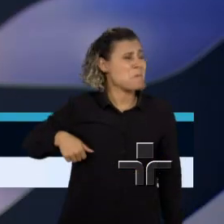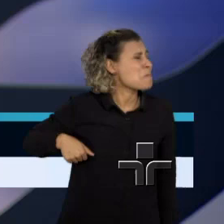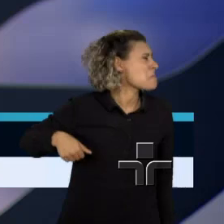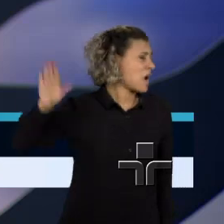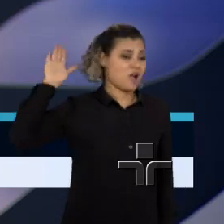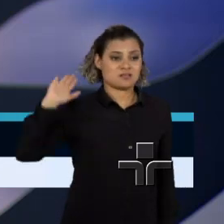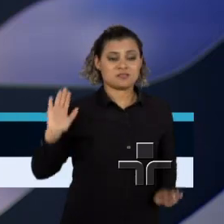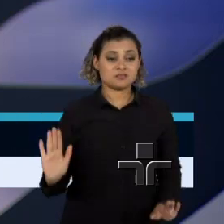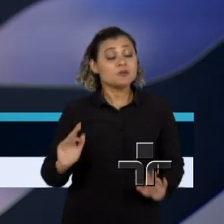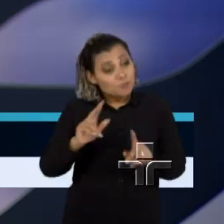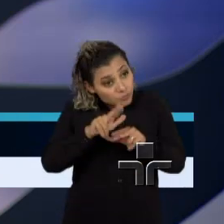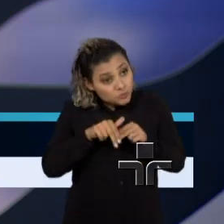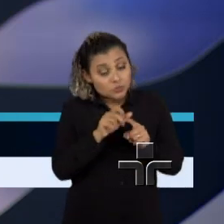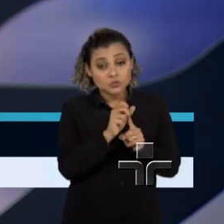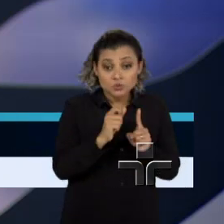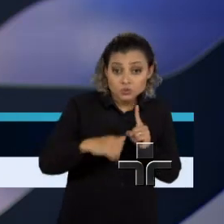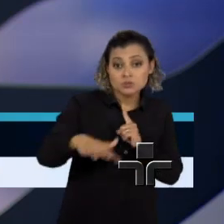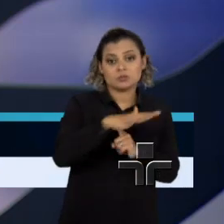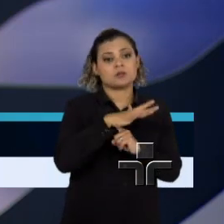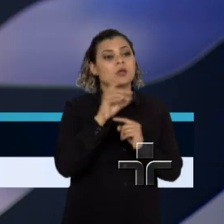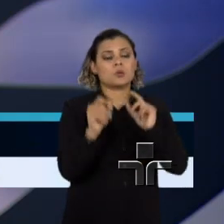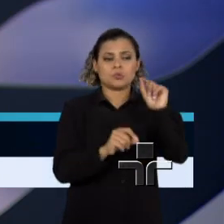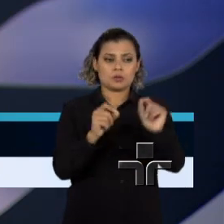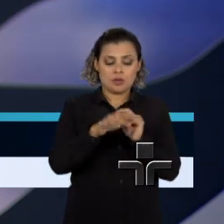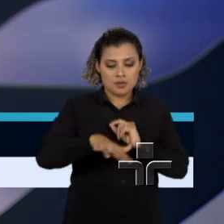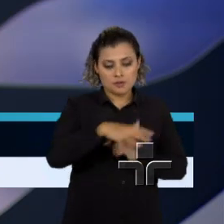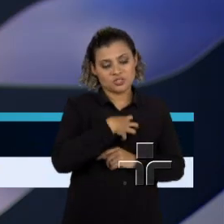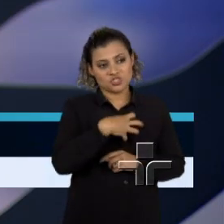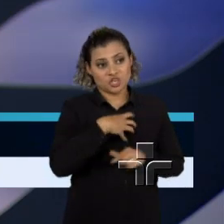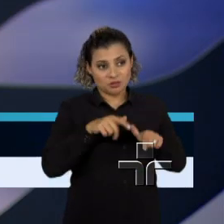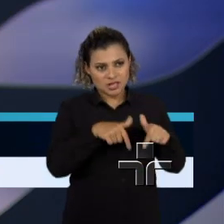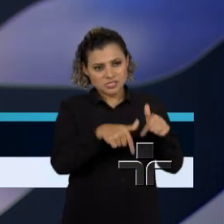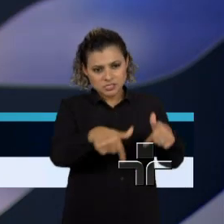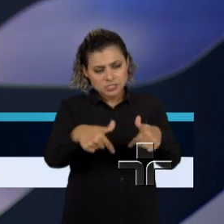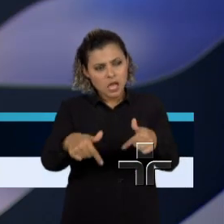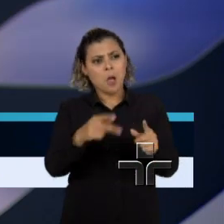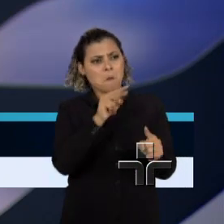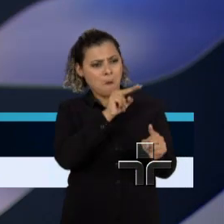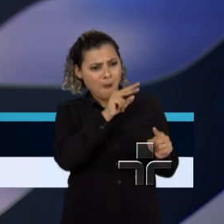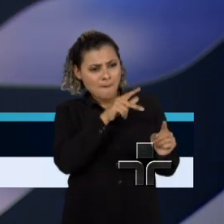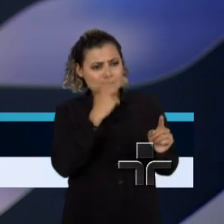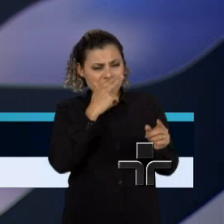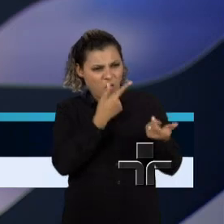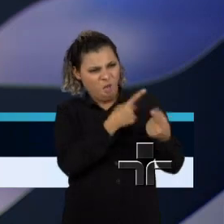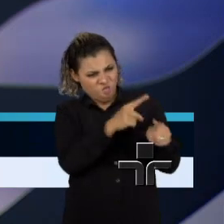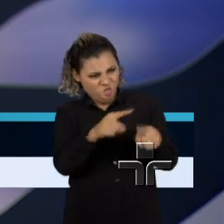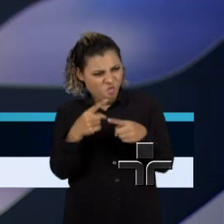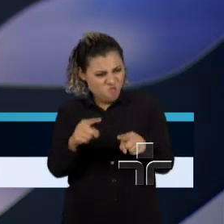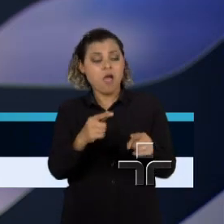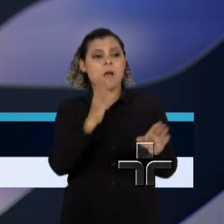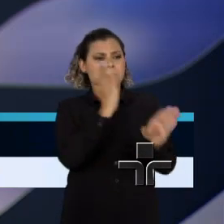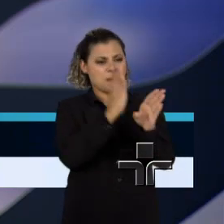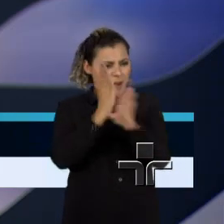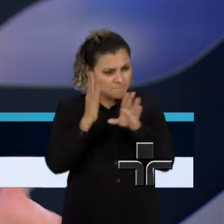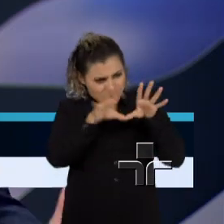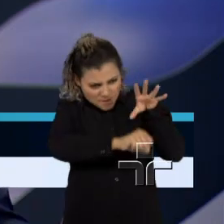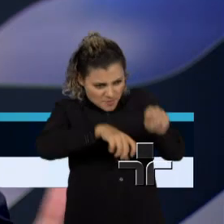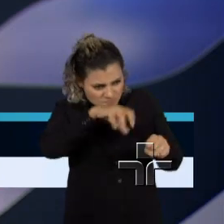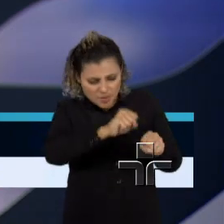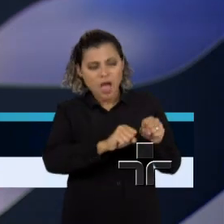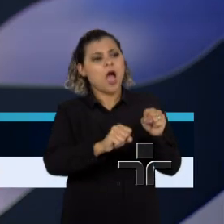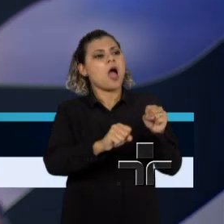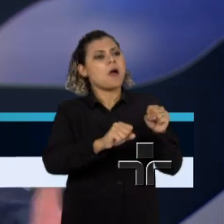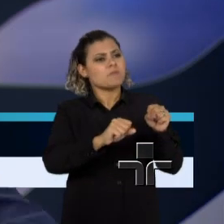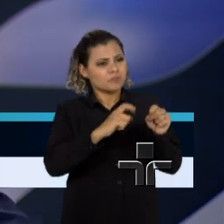da sociedade para este tipo de ação, né, para perseguir criminalmente agentes do Estado que